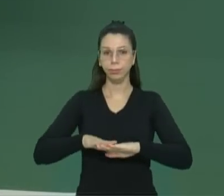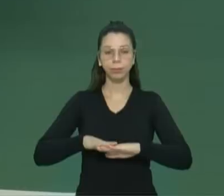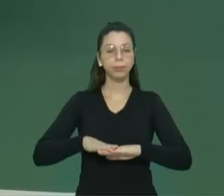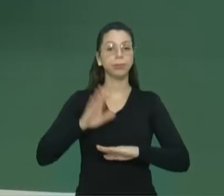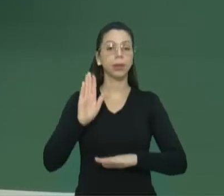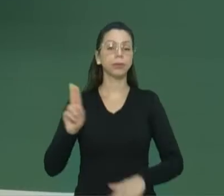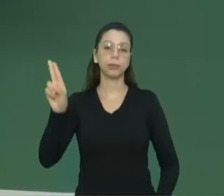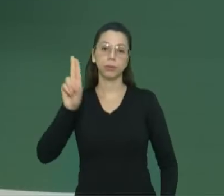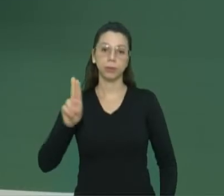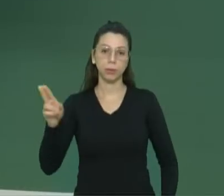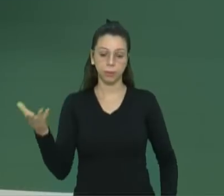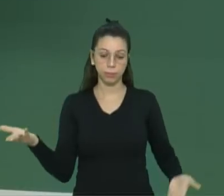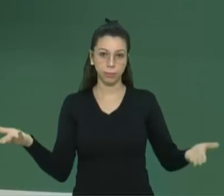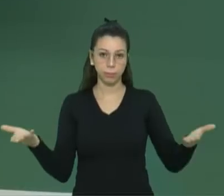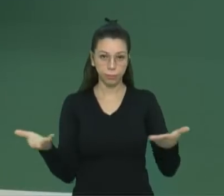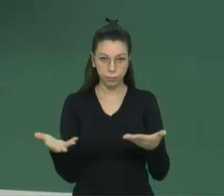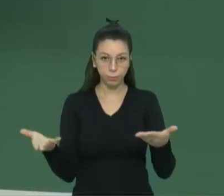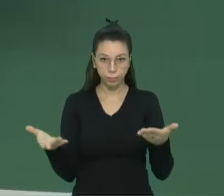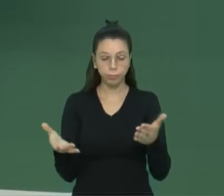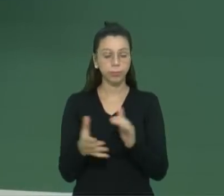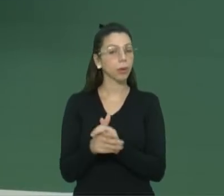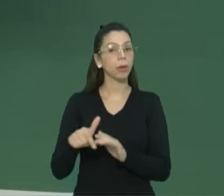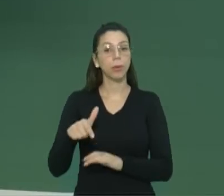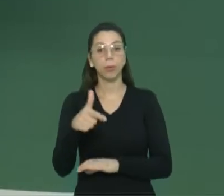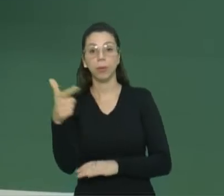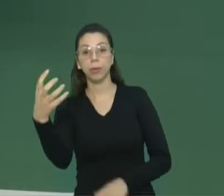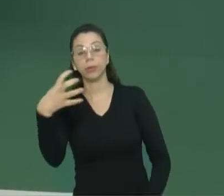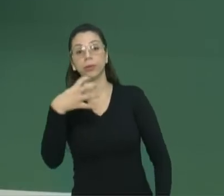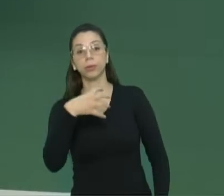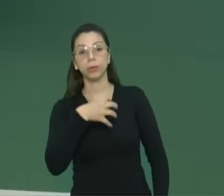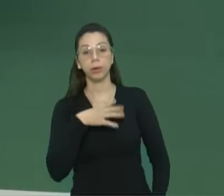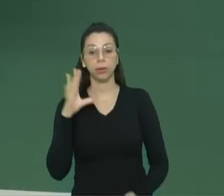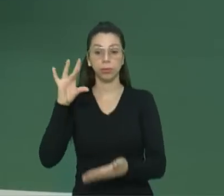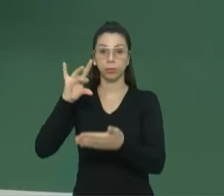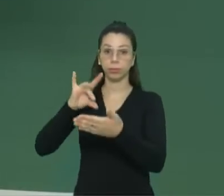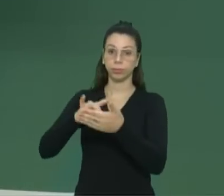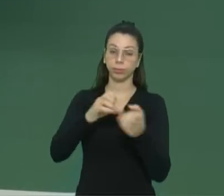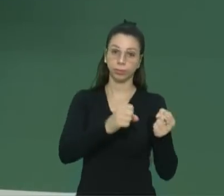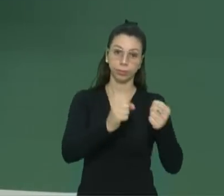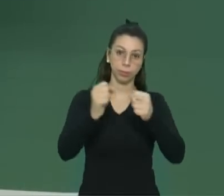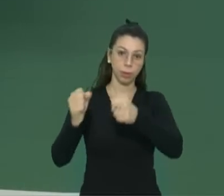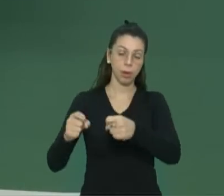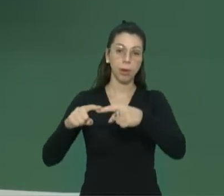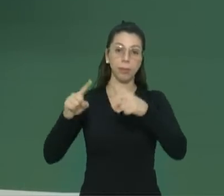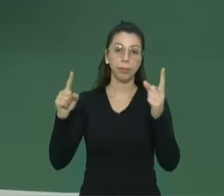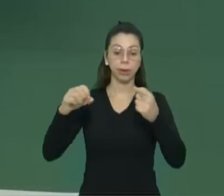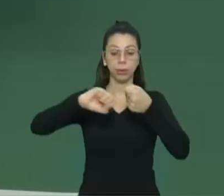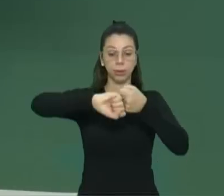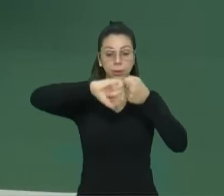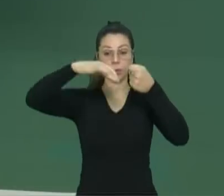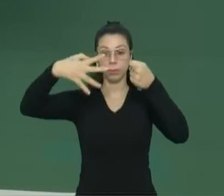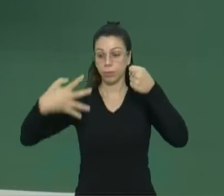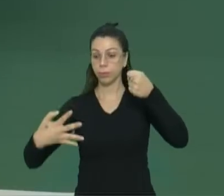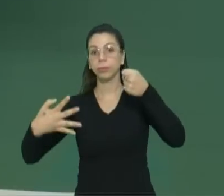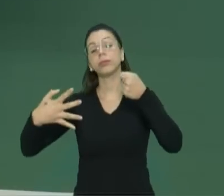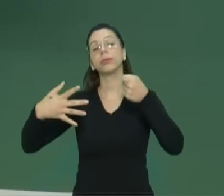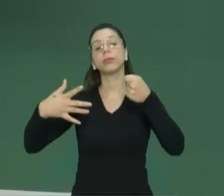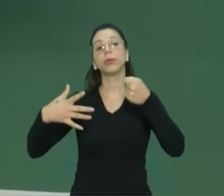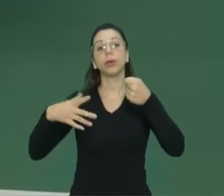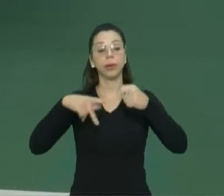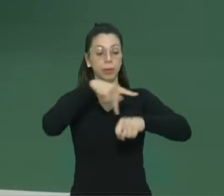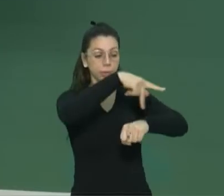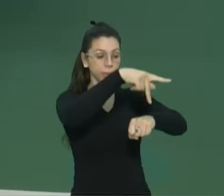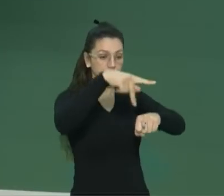nesse momento. Nós temos ainda outras formas de legitimidade do poder, mas a democracia, inclusive aqui no nosso país,